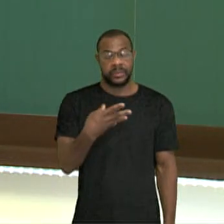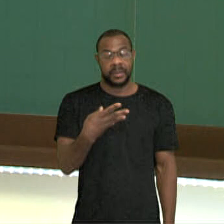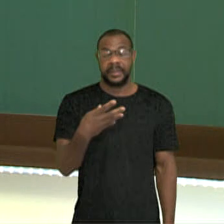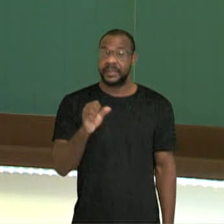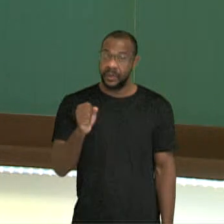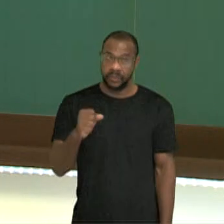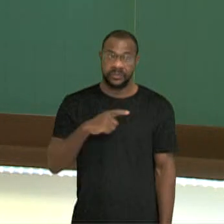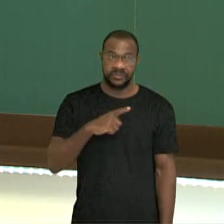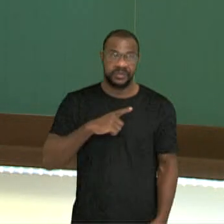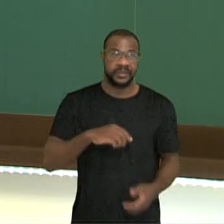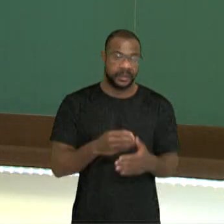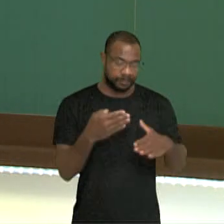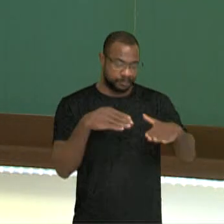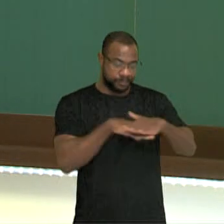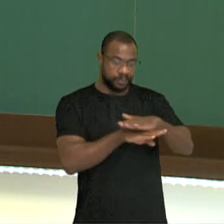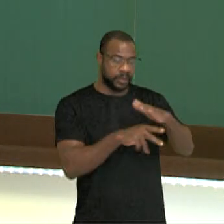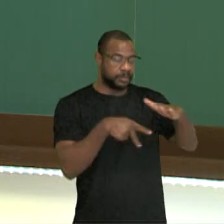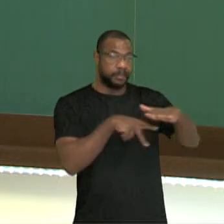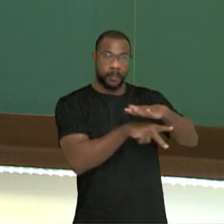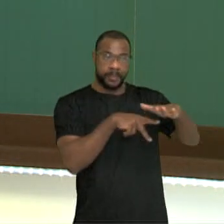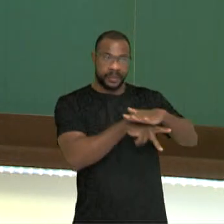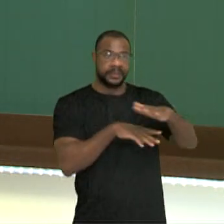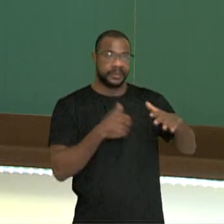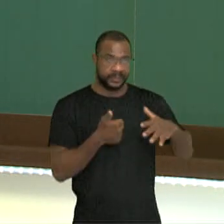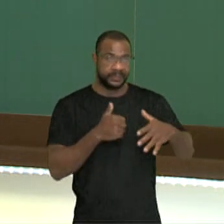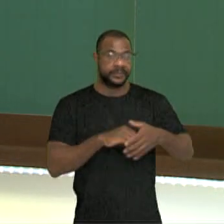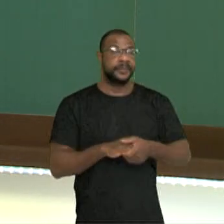julho, R$ 1.368,55.